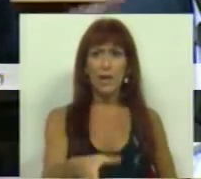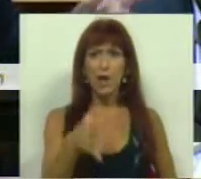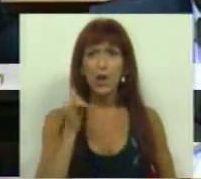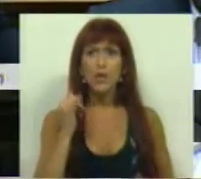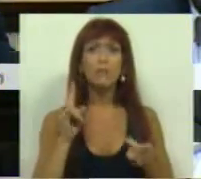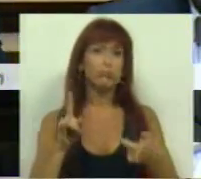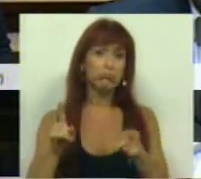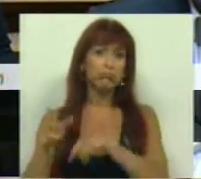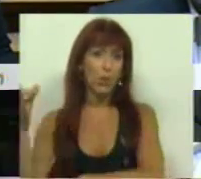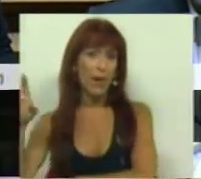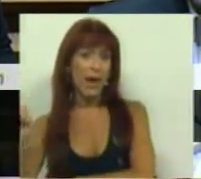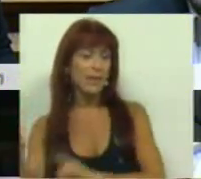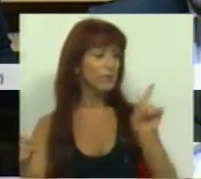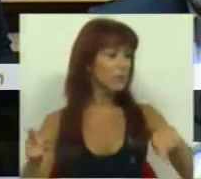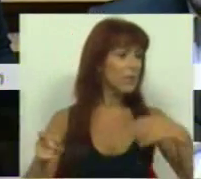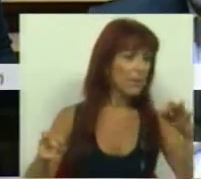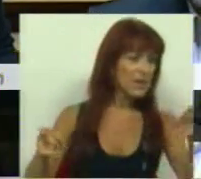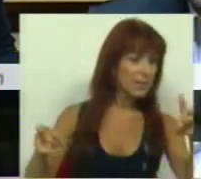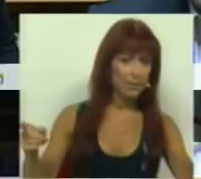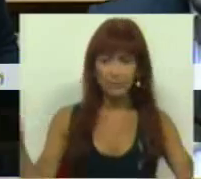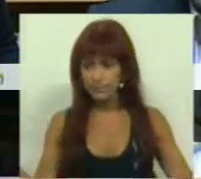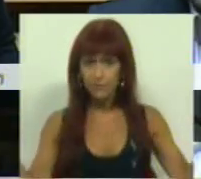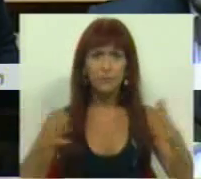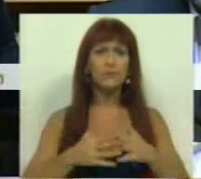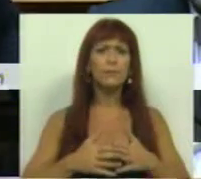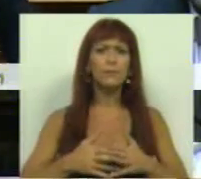199-2012, quer pelo PS, quer pelo PCP,